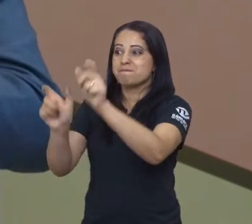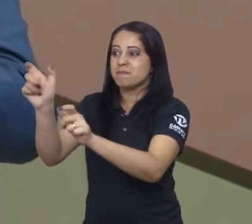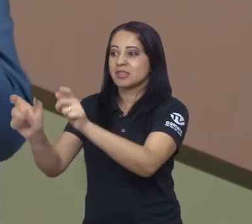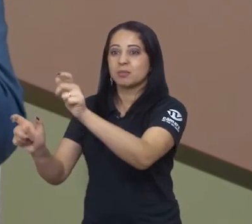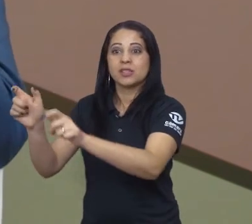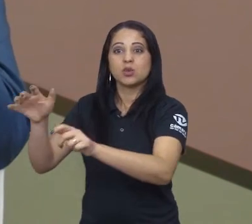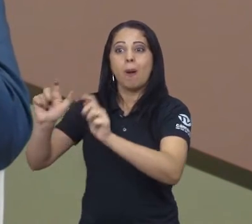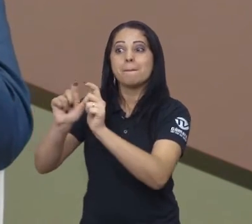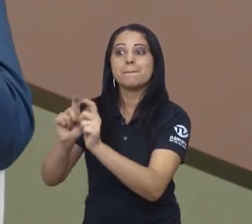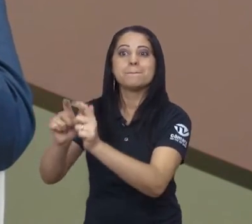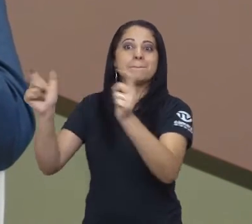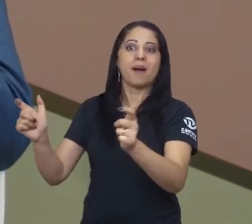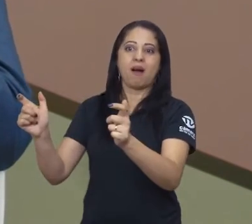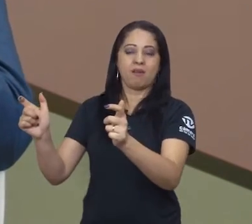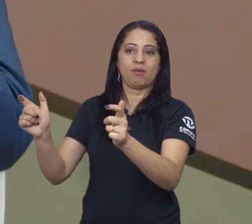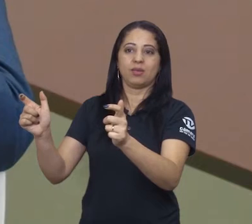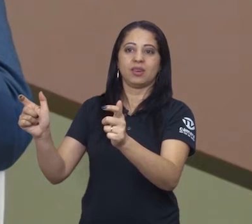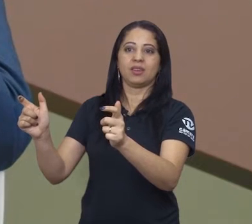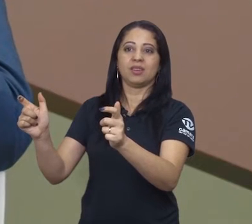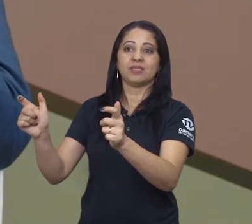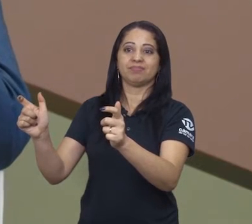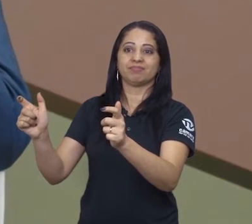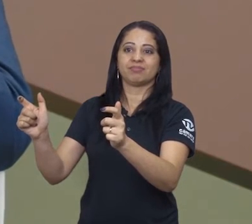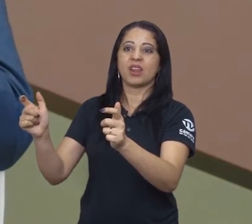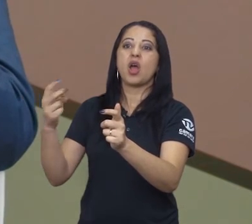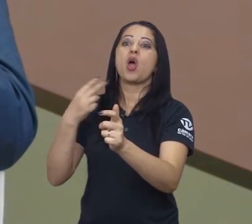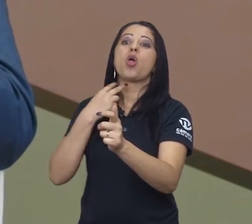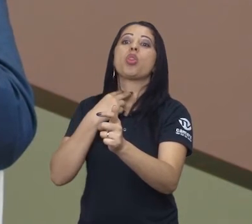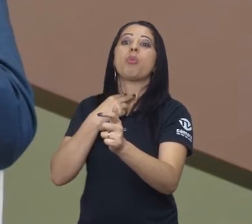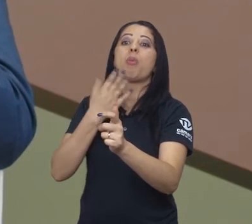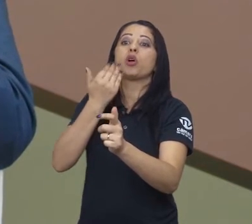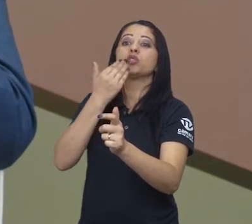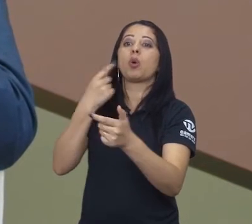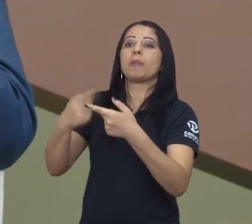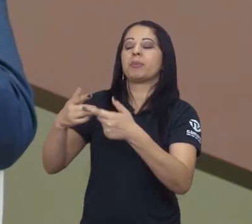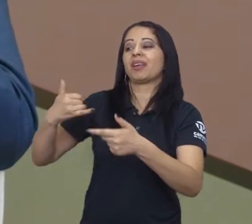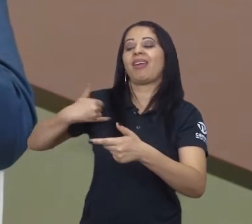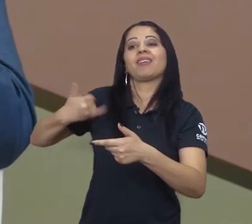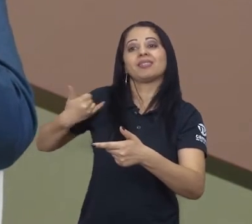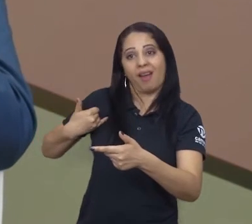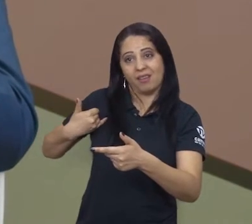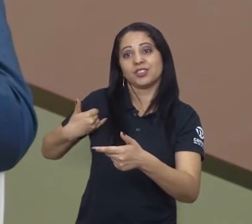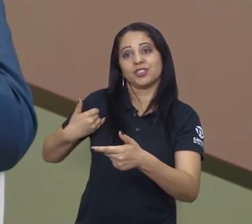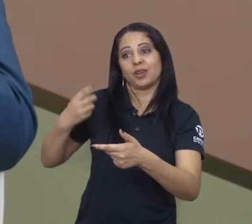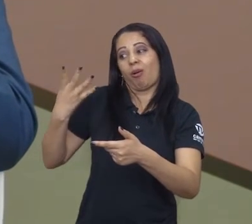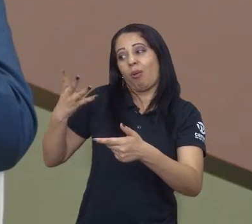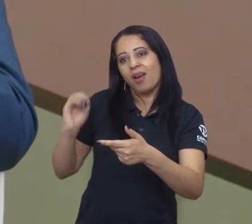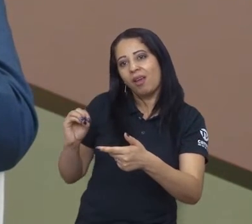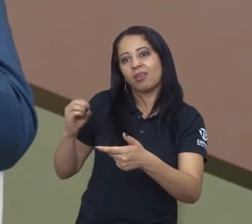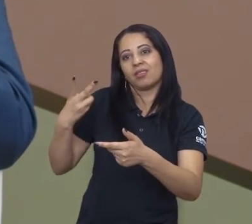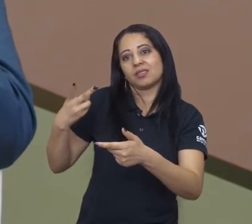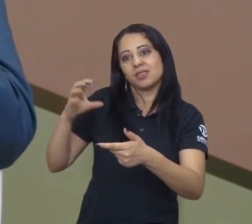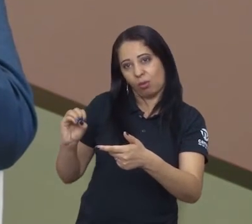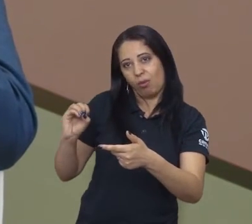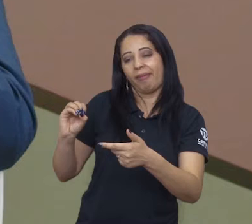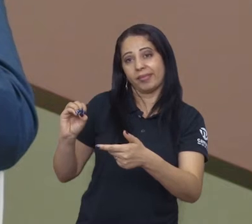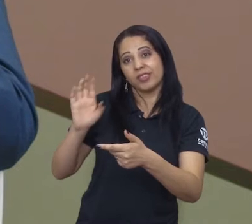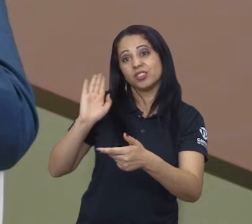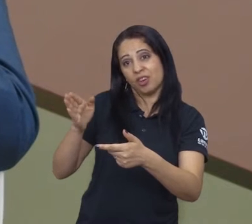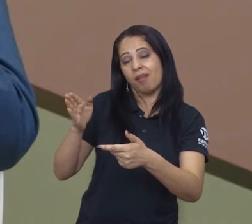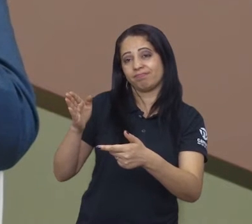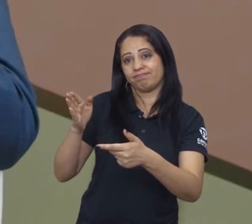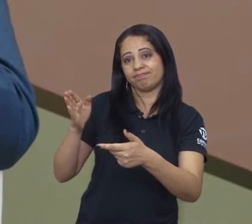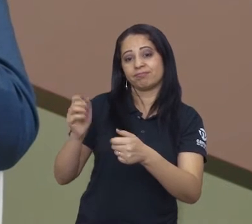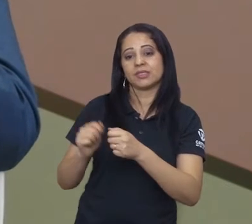digerir por e pela idade porque depois dos 40 50 você abaixa ácido clorídrico Isso já é um